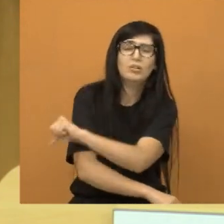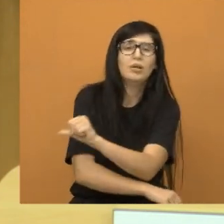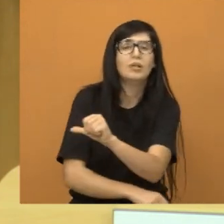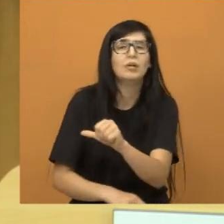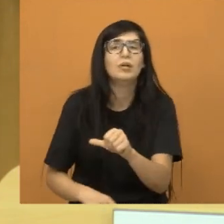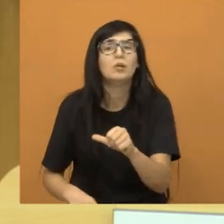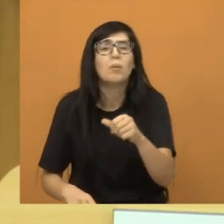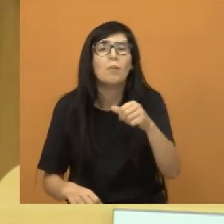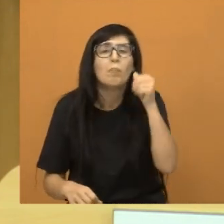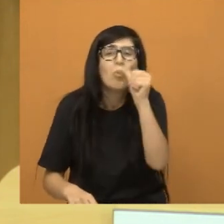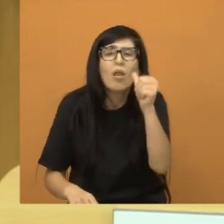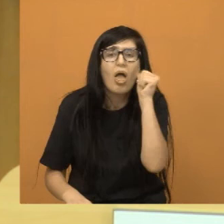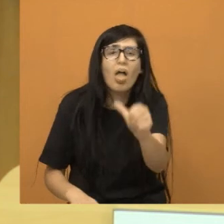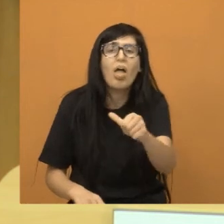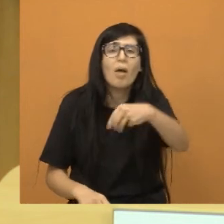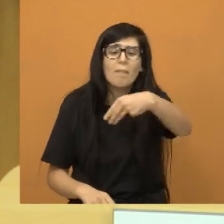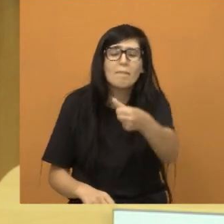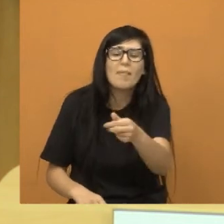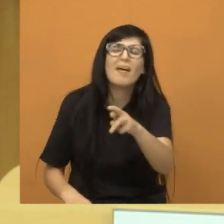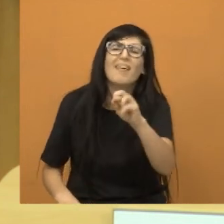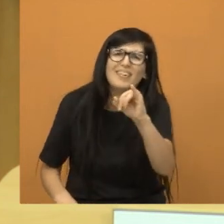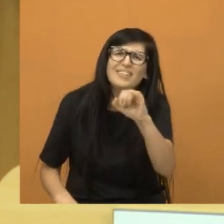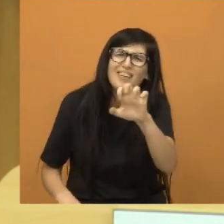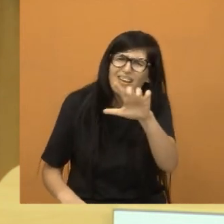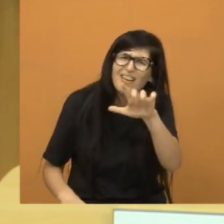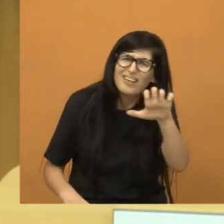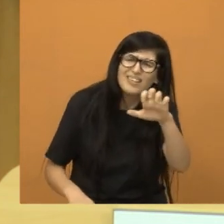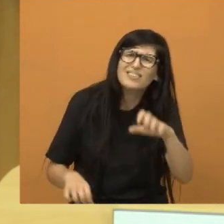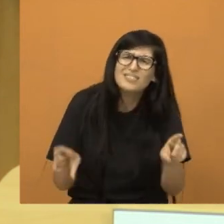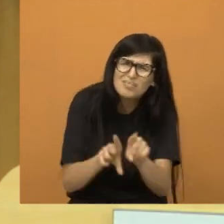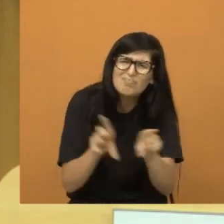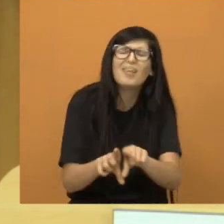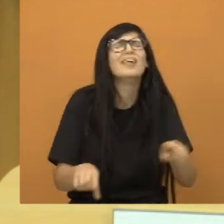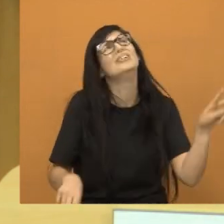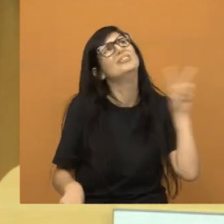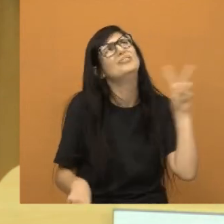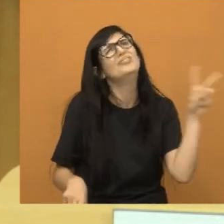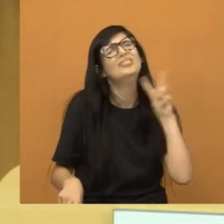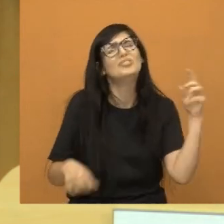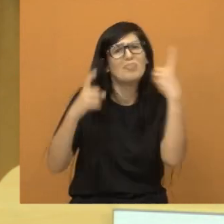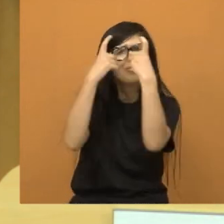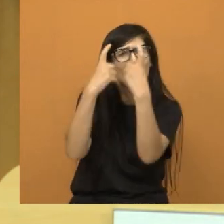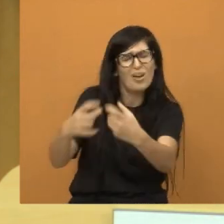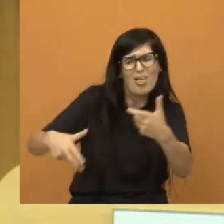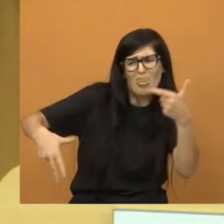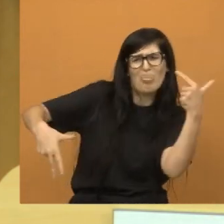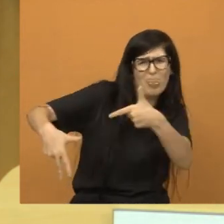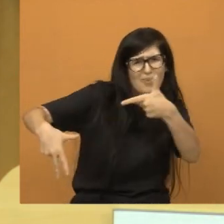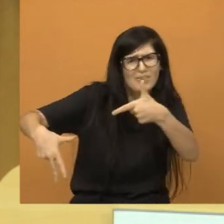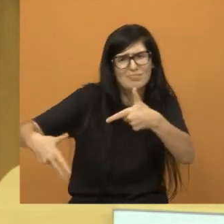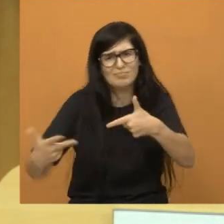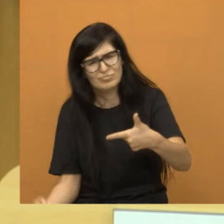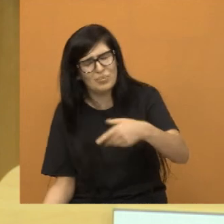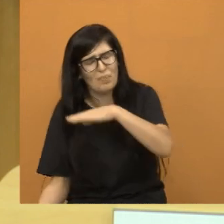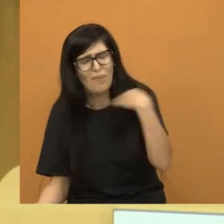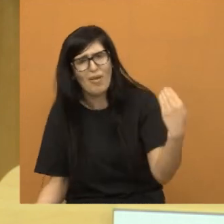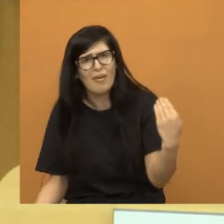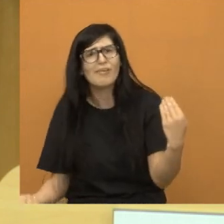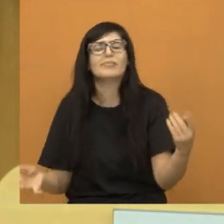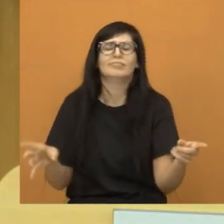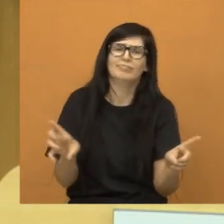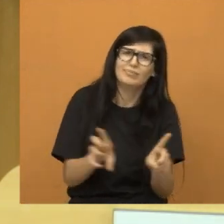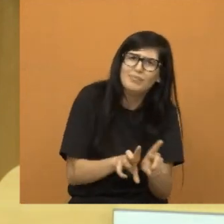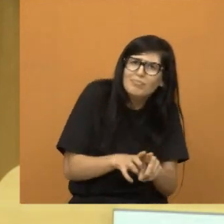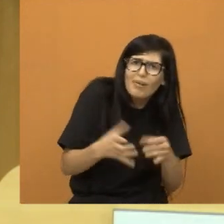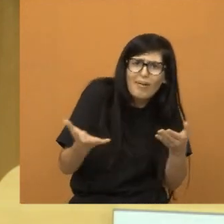alguns anônimos que sofrem diariamente, são vítimas da violência. Então eu quero aqui rechaçar qualquer